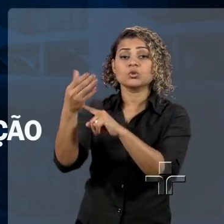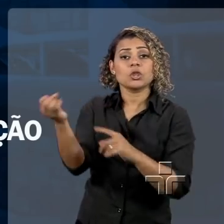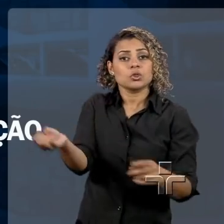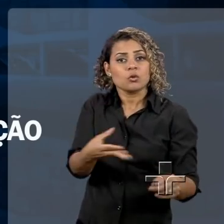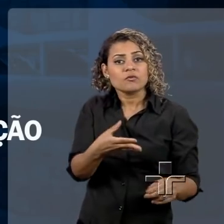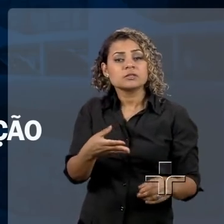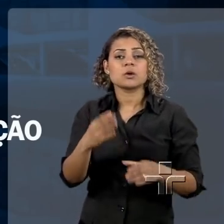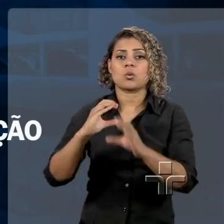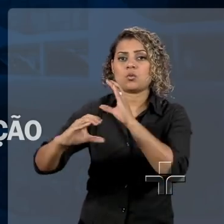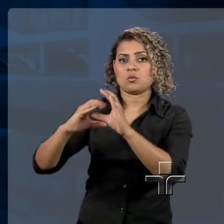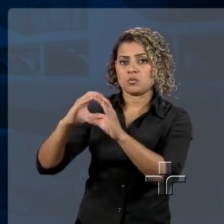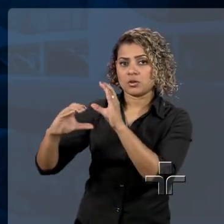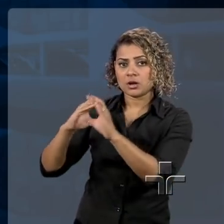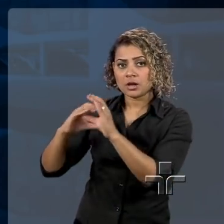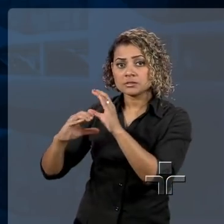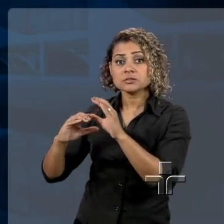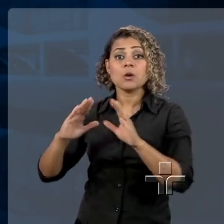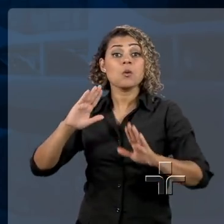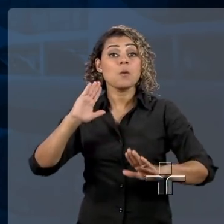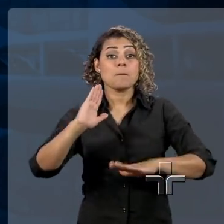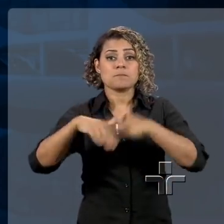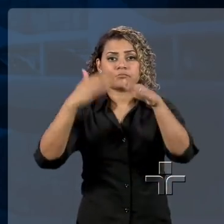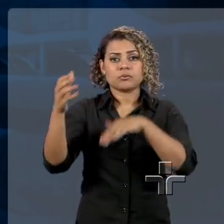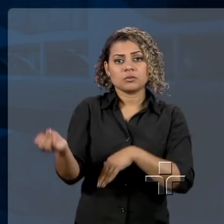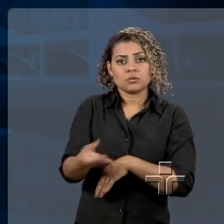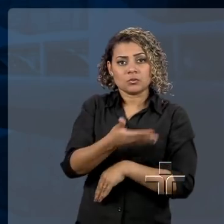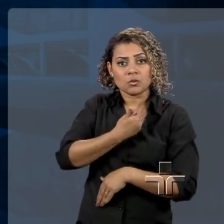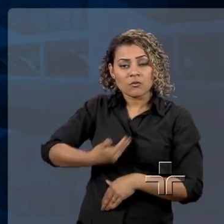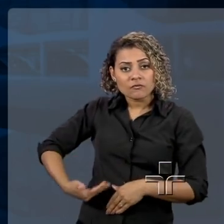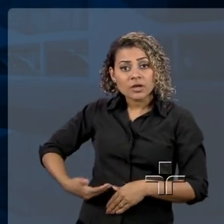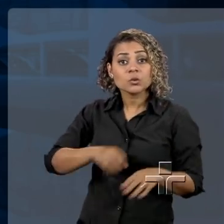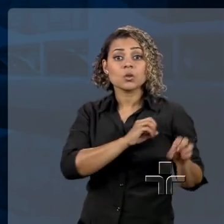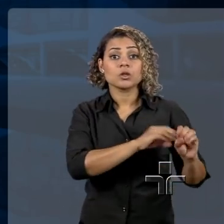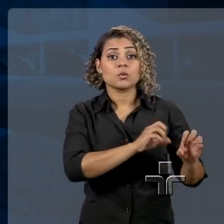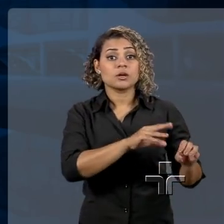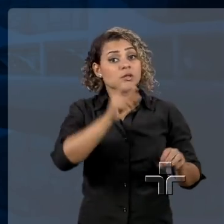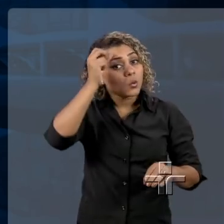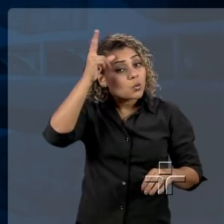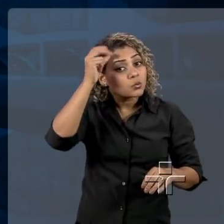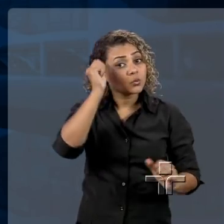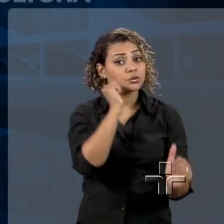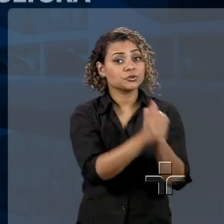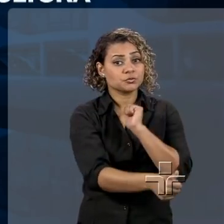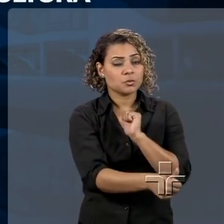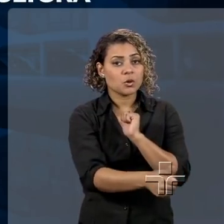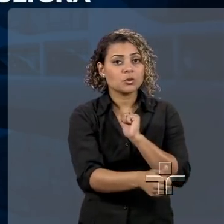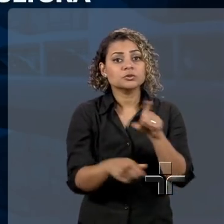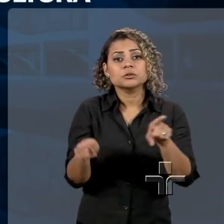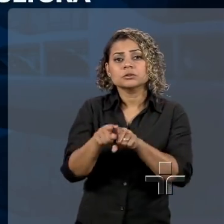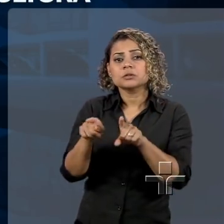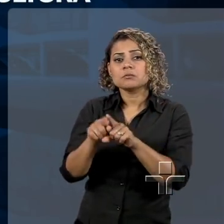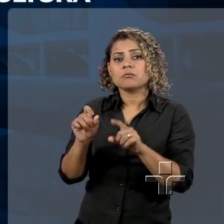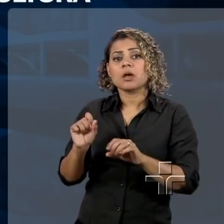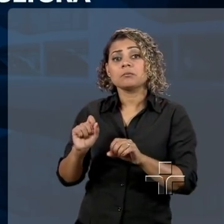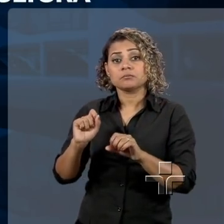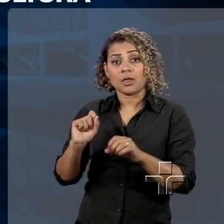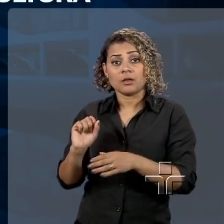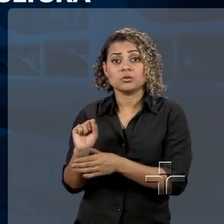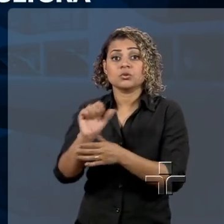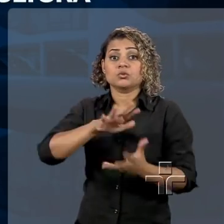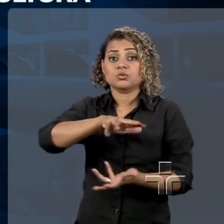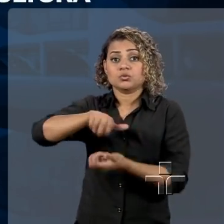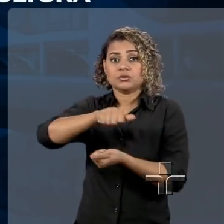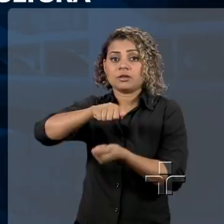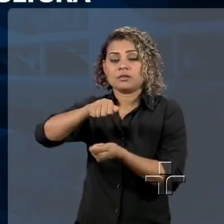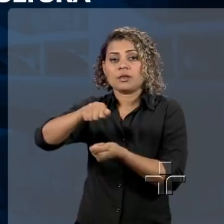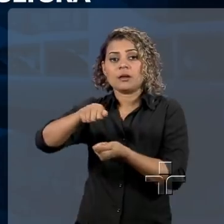inovação e comunicação, modernização do Estado, educação, cultura e esportes, produção sustentável,